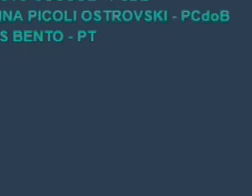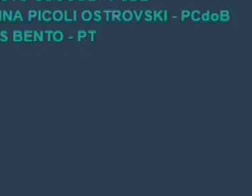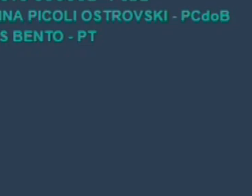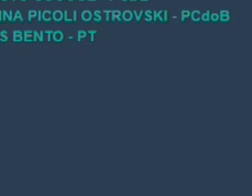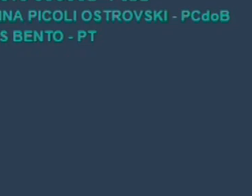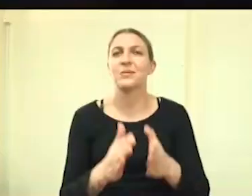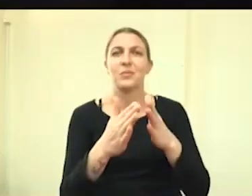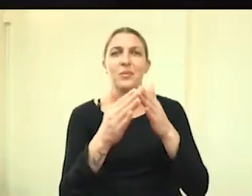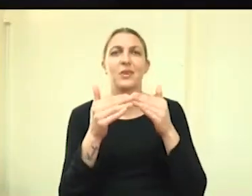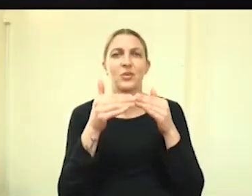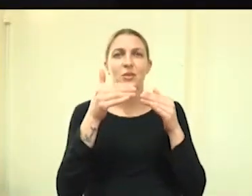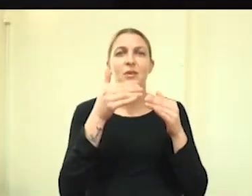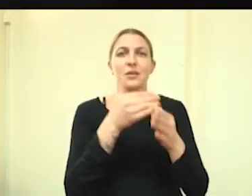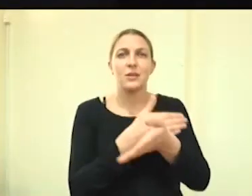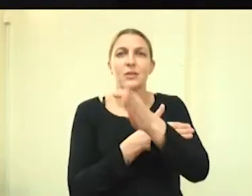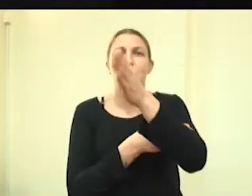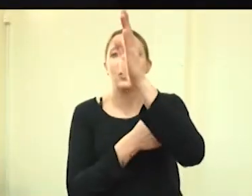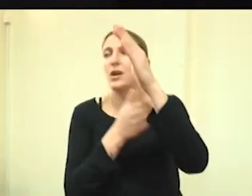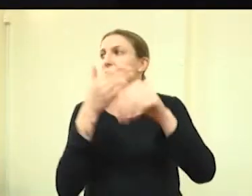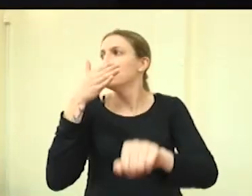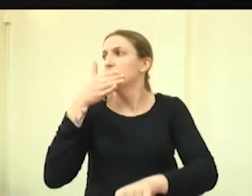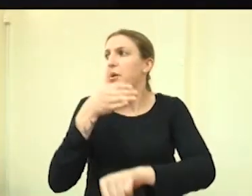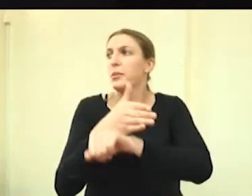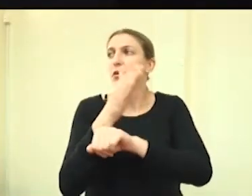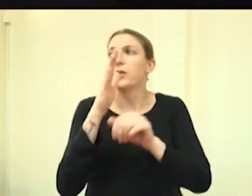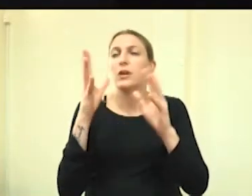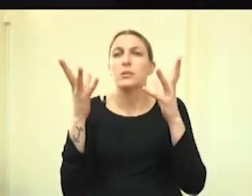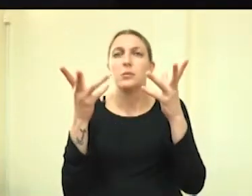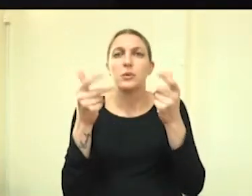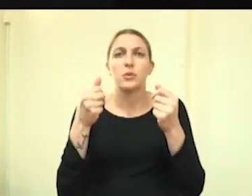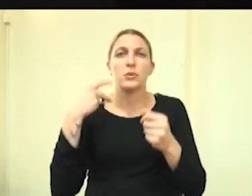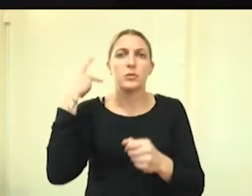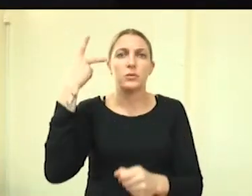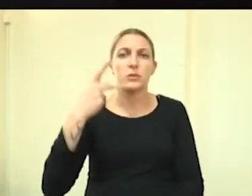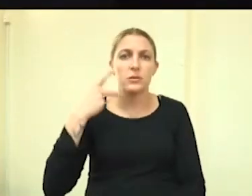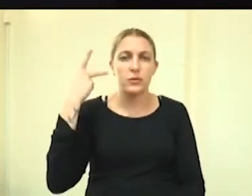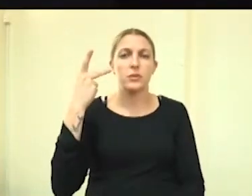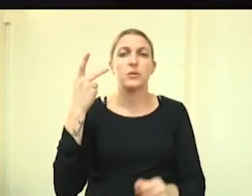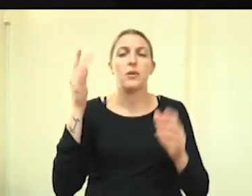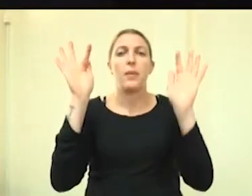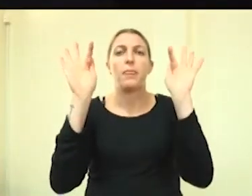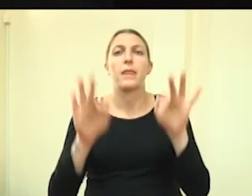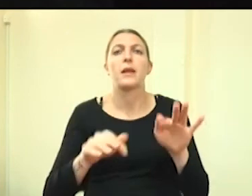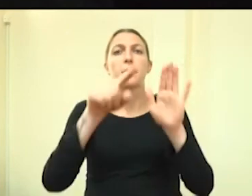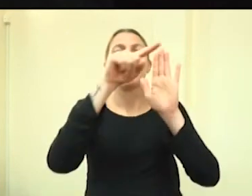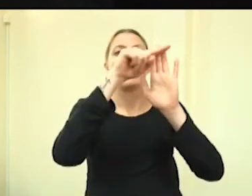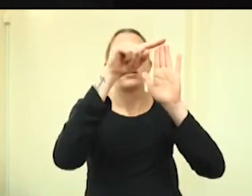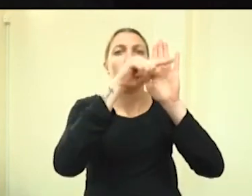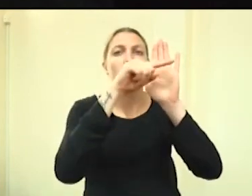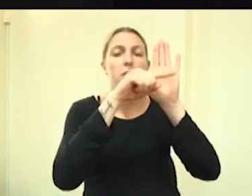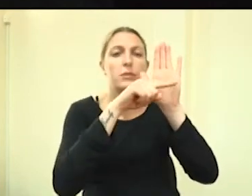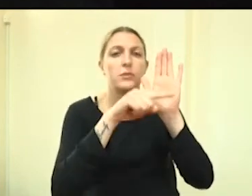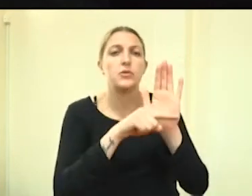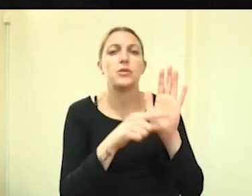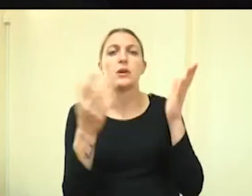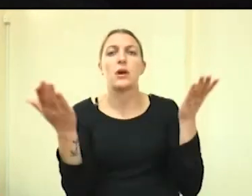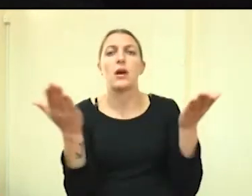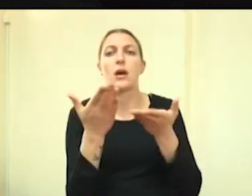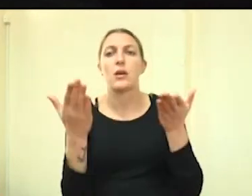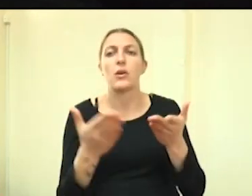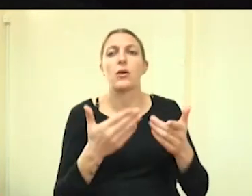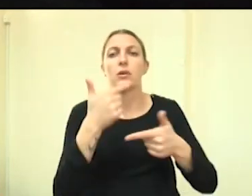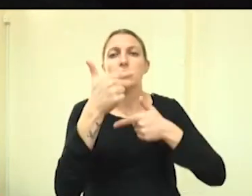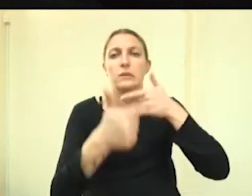Solicitação de deslocamento aprovada pela unanimidade, senhores vereadores. Cerramos assim a ordem do dia. Vamos passar agora para o expediente